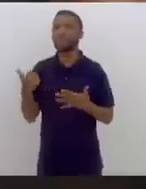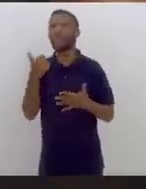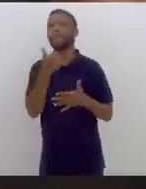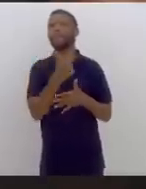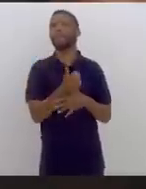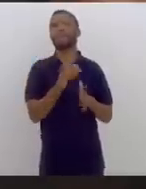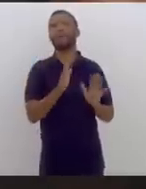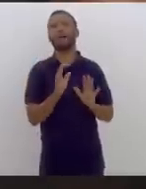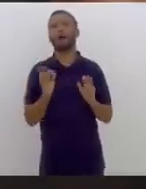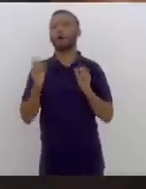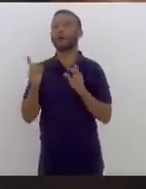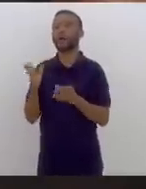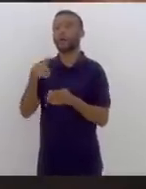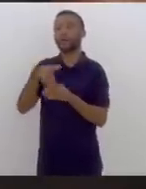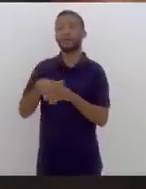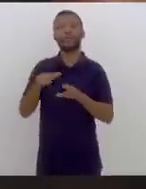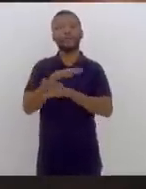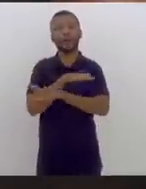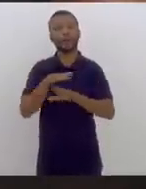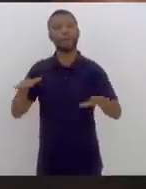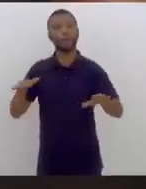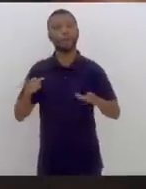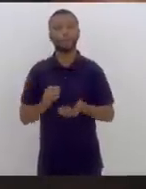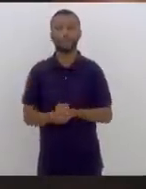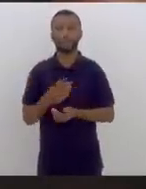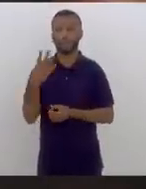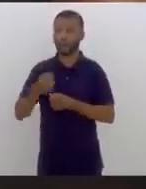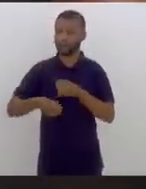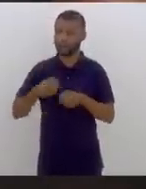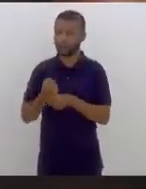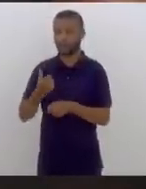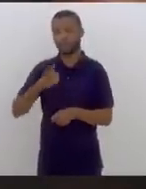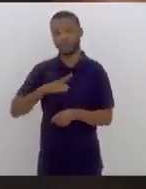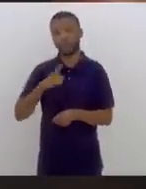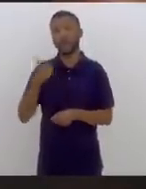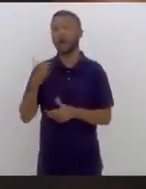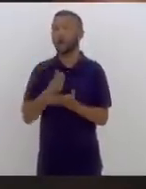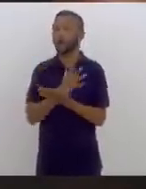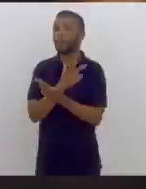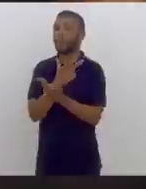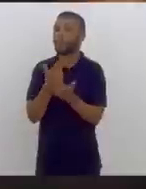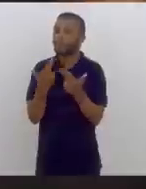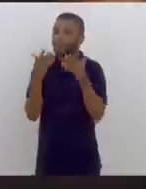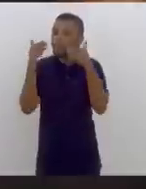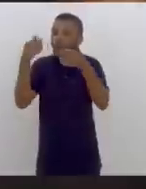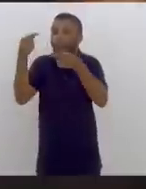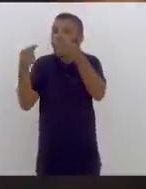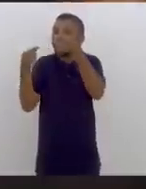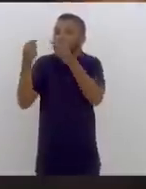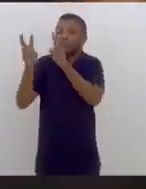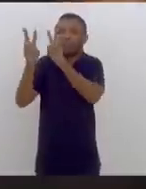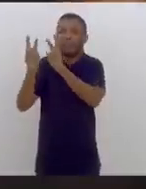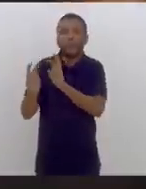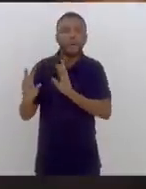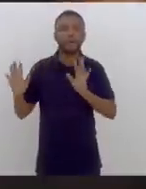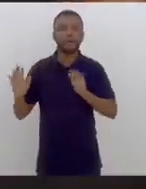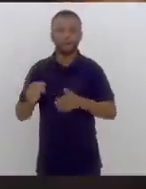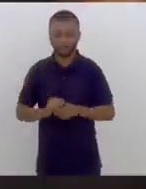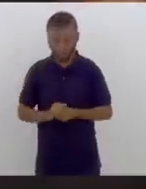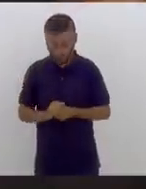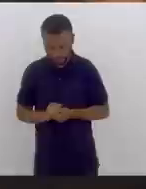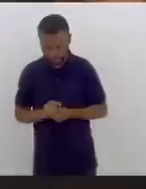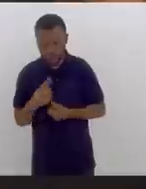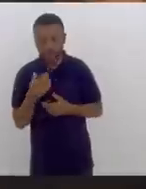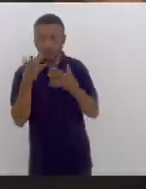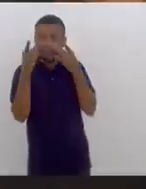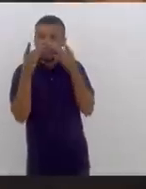Ok acabou a eleição agora vamos tocar o barco só daqui a quatro anos que a gente vai ter alguma coisa é é politicamente se falando e a gente aqui